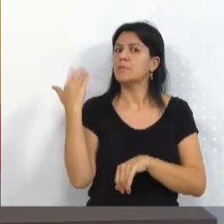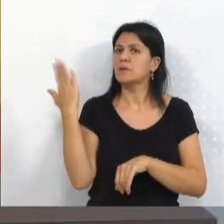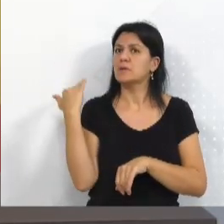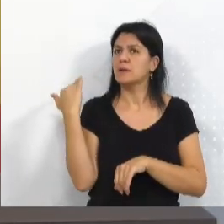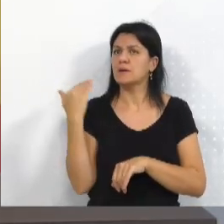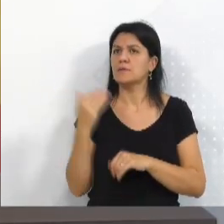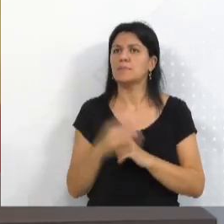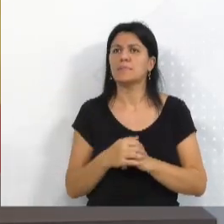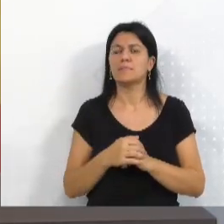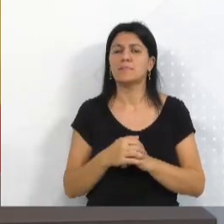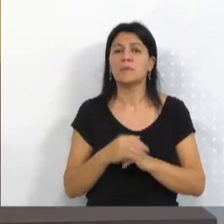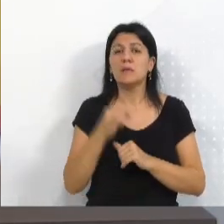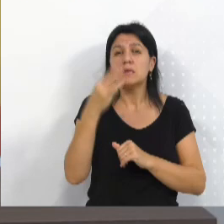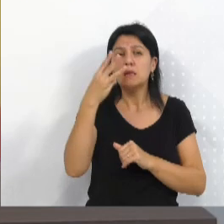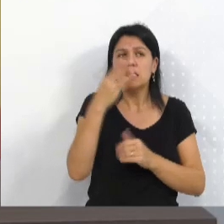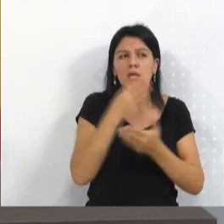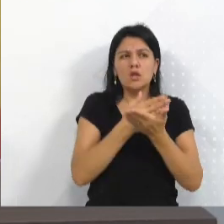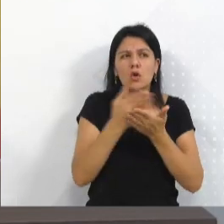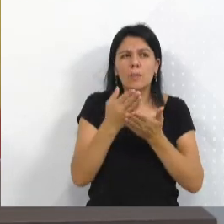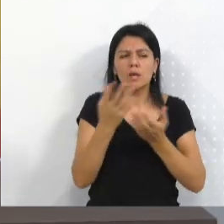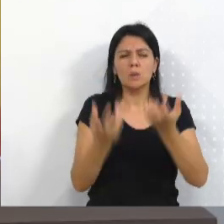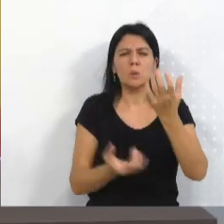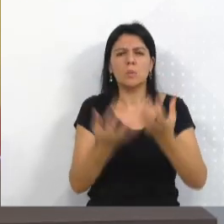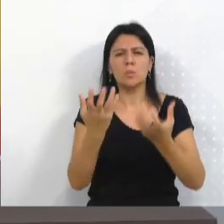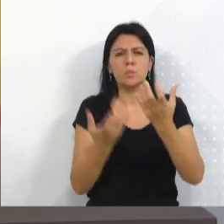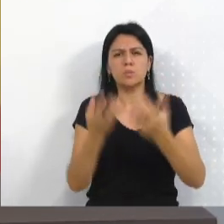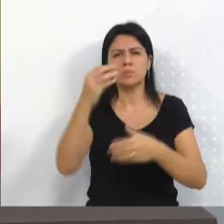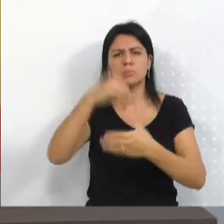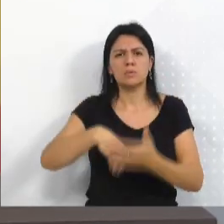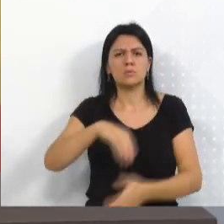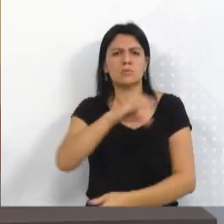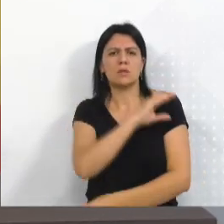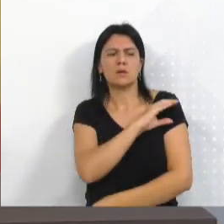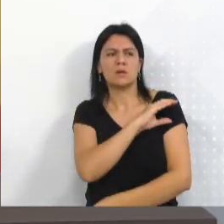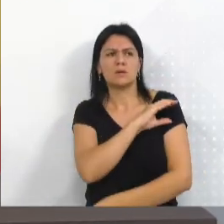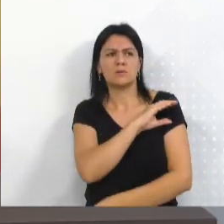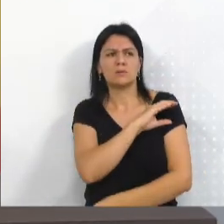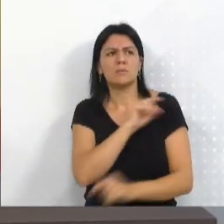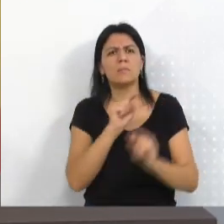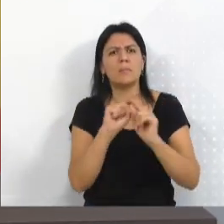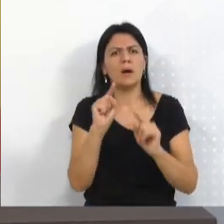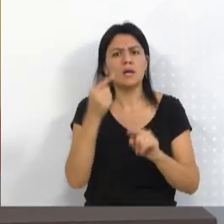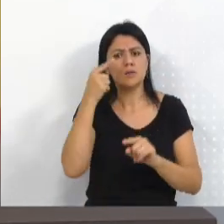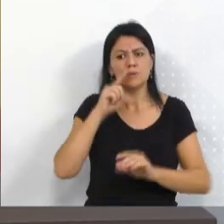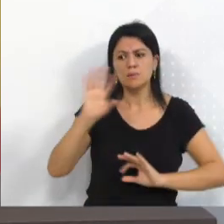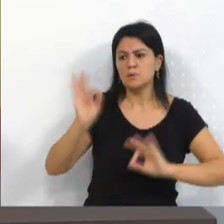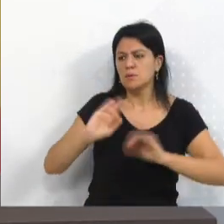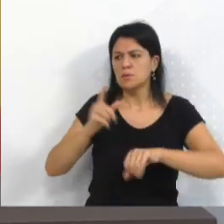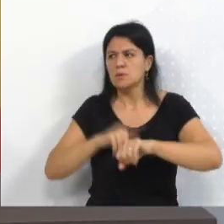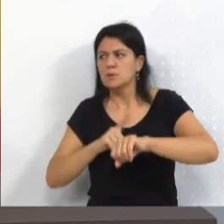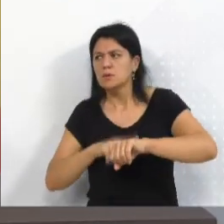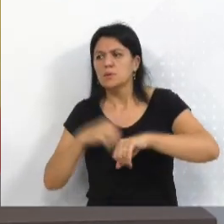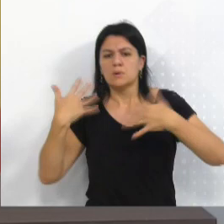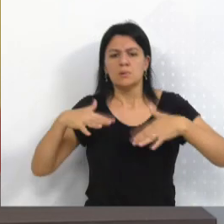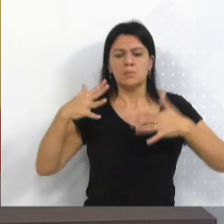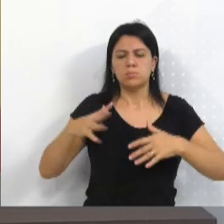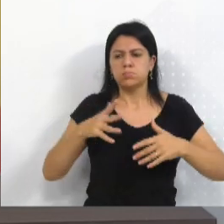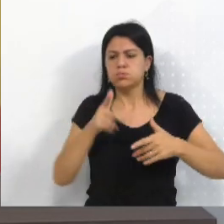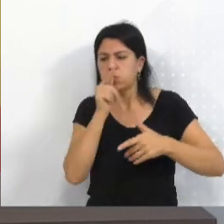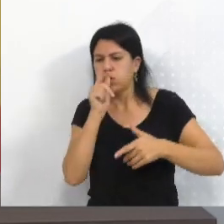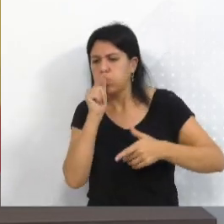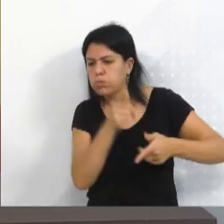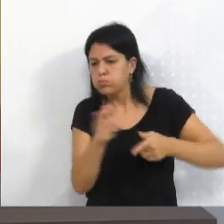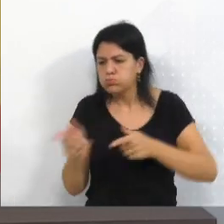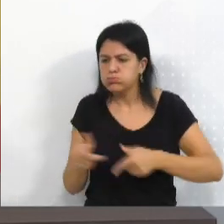três inícios de incêndio naquela creche né mas foi tudo tudo foi conseguido ali realmente é apagar por ali mesmo mas